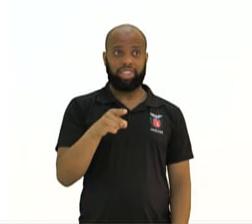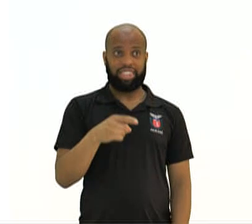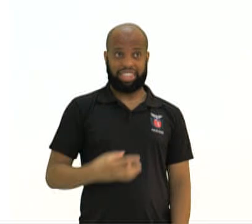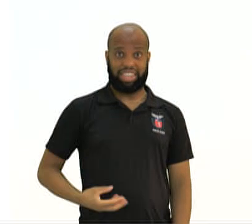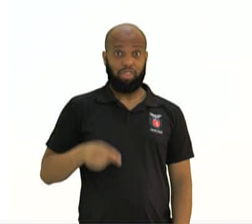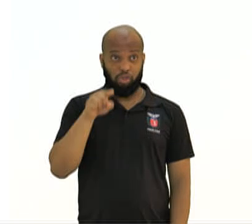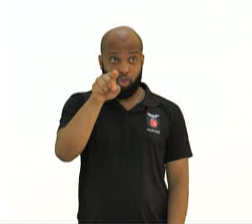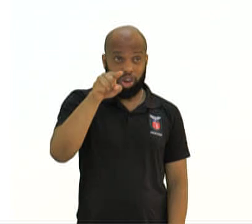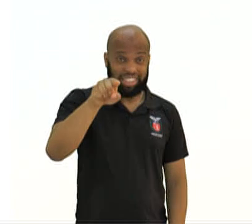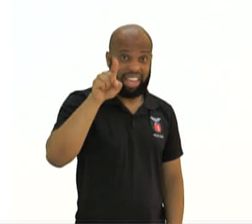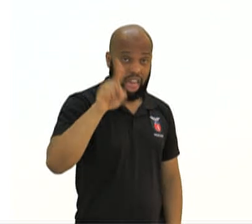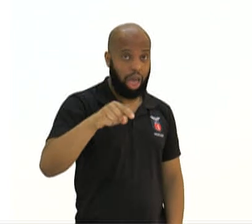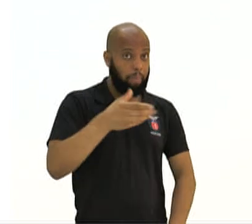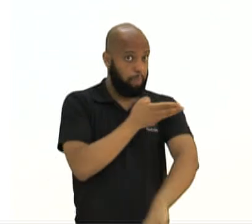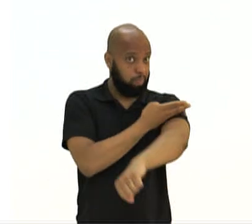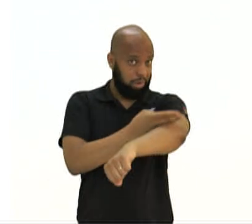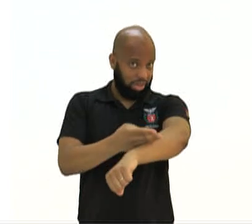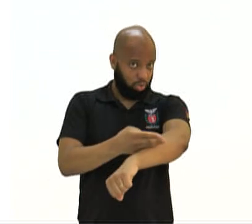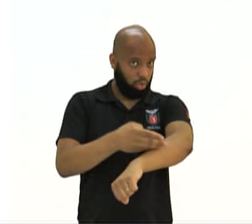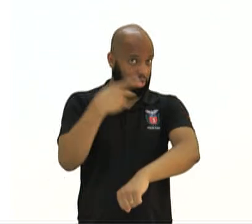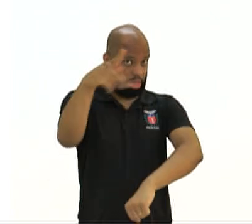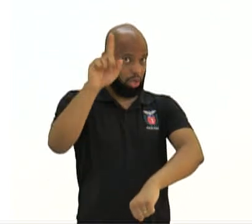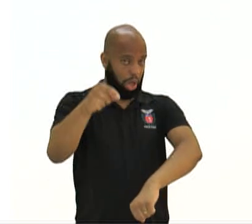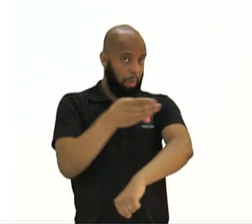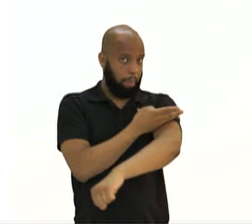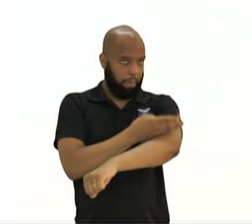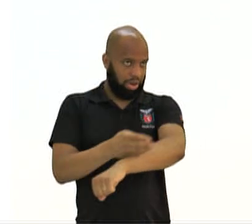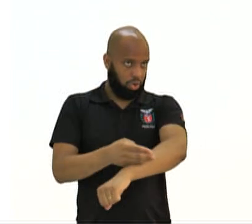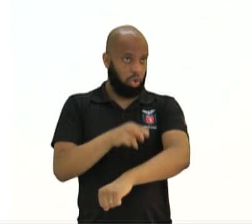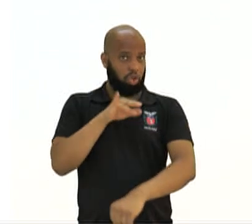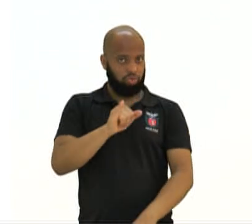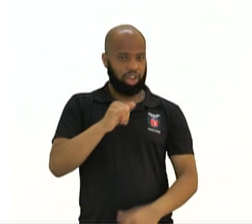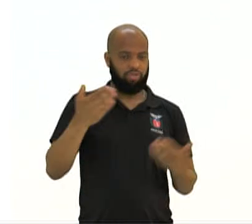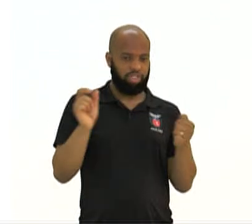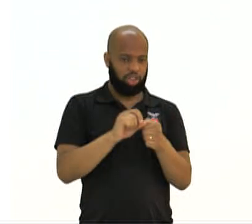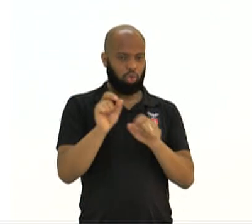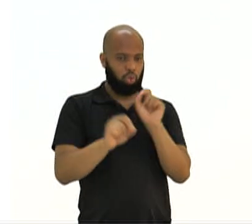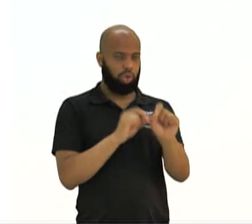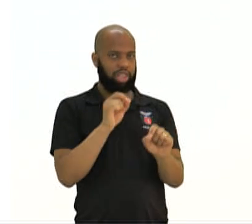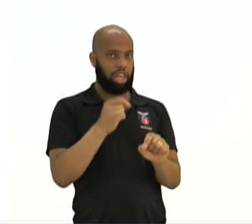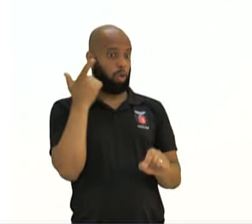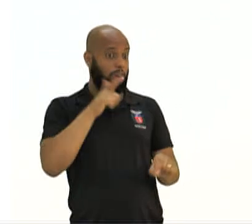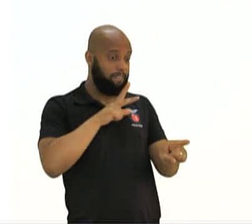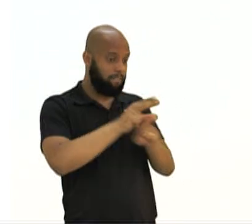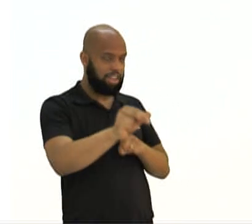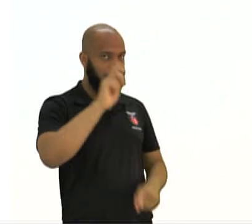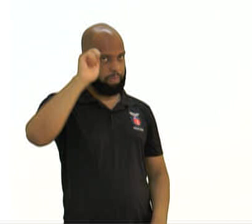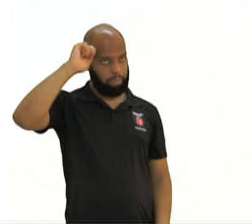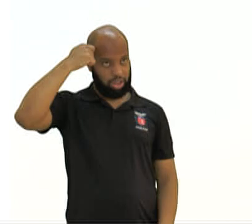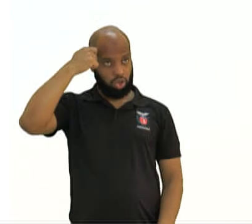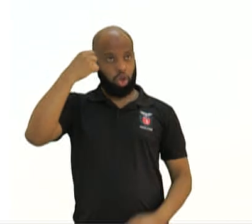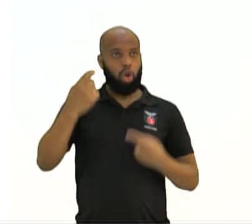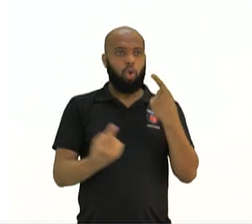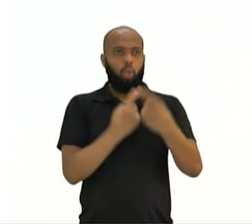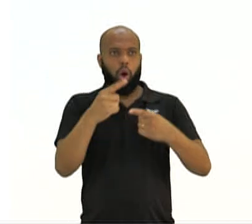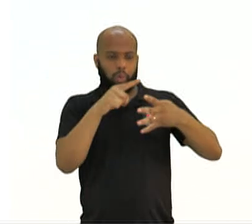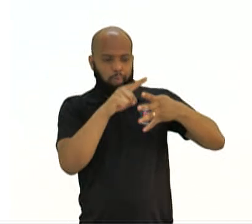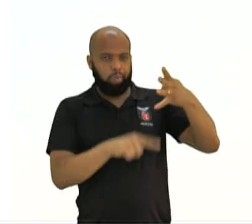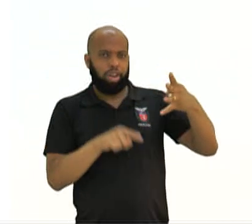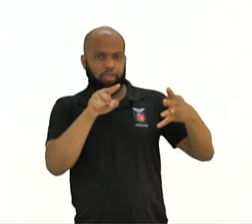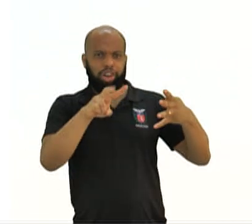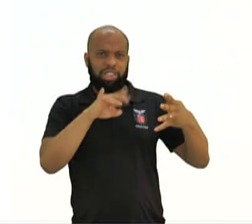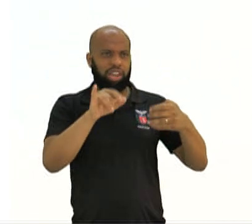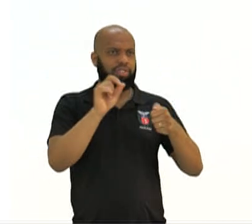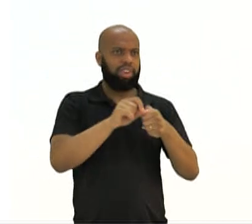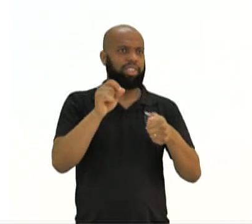as peças brancas, você está jogando com as brancas e vai dar um xeque-mate nas peças pretas. Qual desses quatro lances aqui você